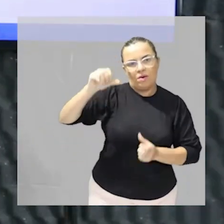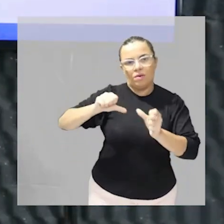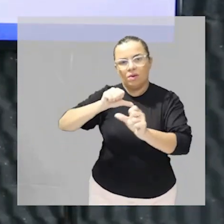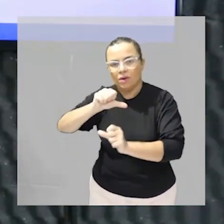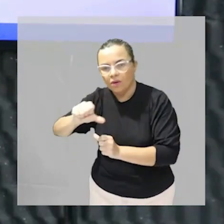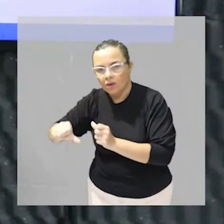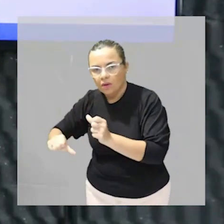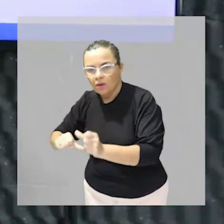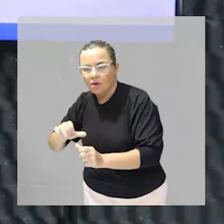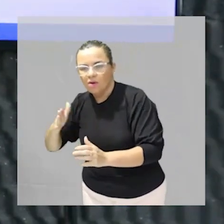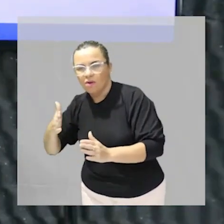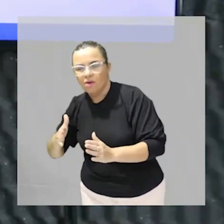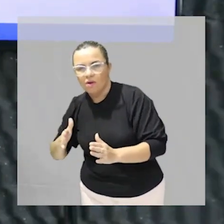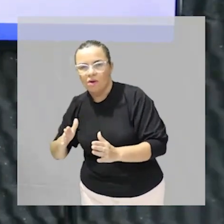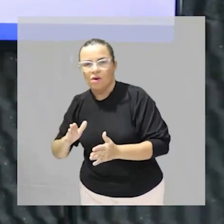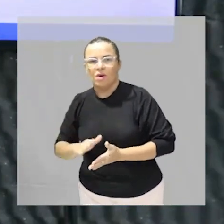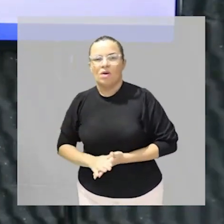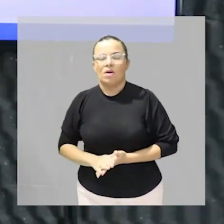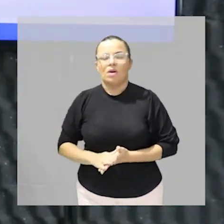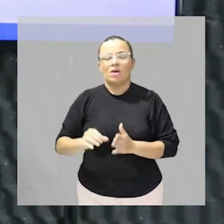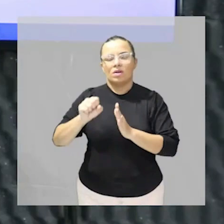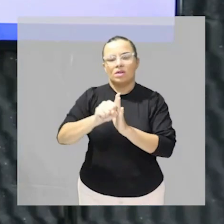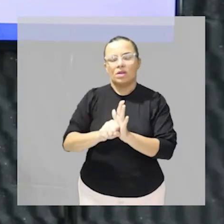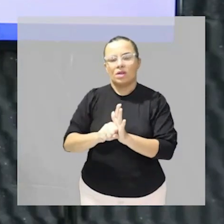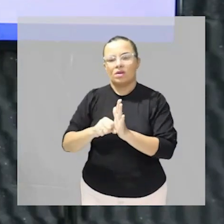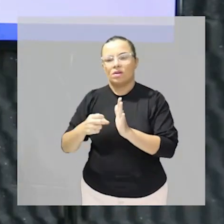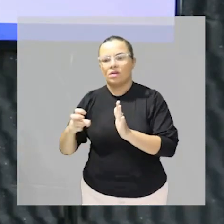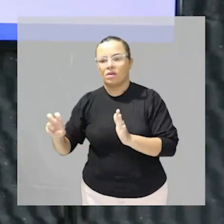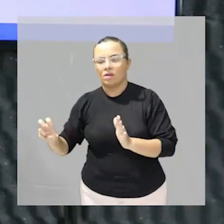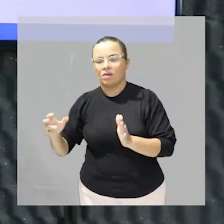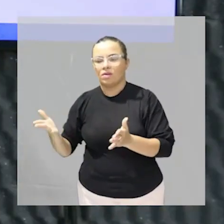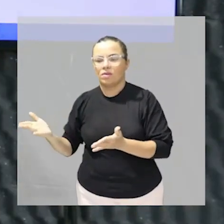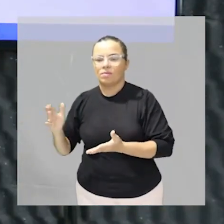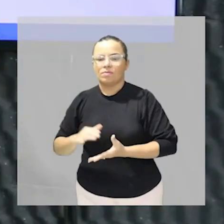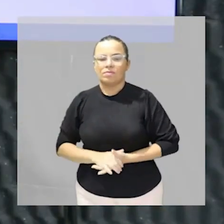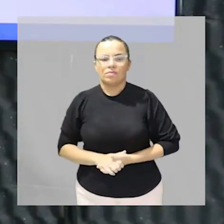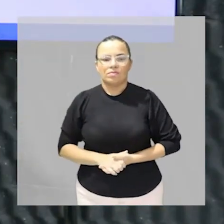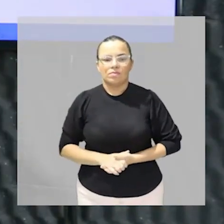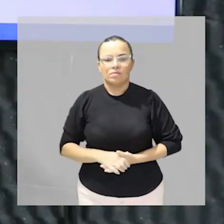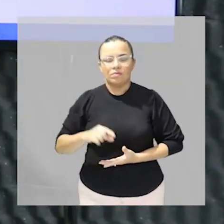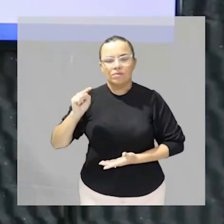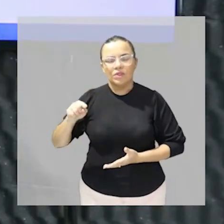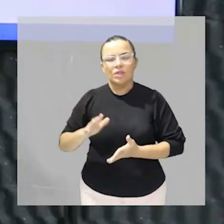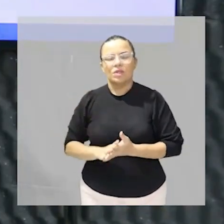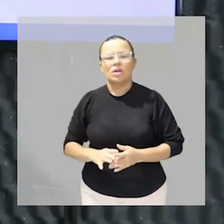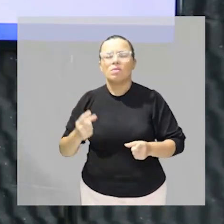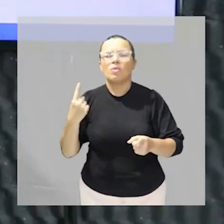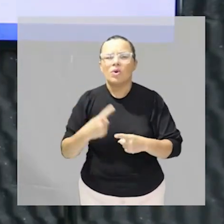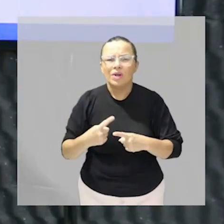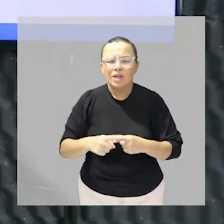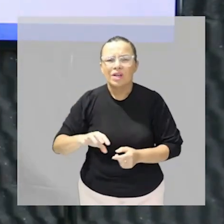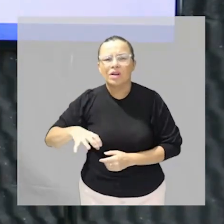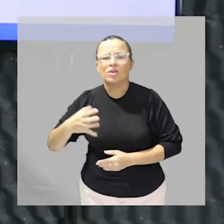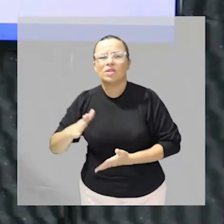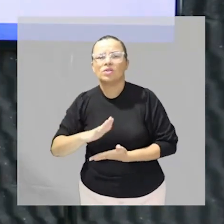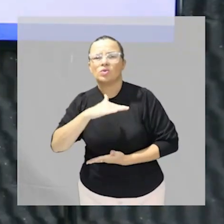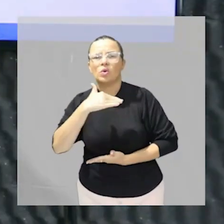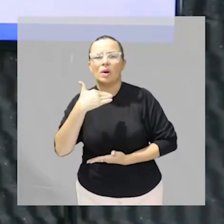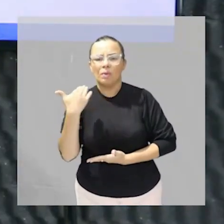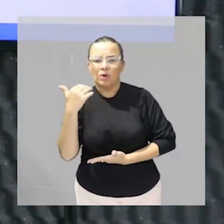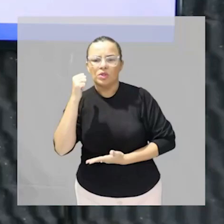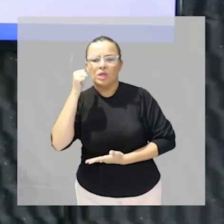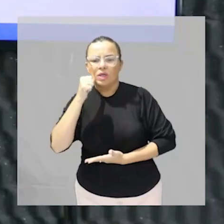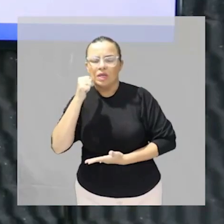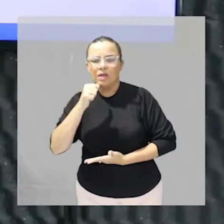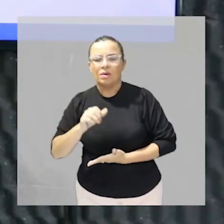morte ocorreu porque ela era pagã, questão religiosa, e possuía elevado nível de conhecimento, olha só. Ela morreu